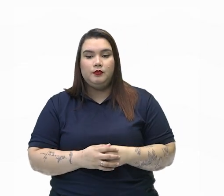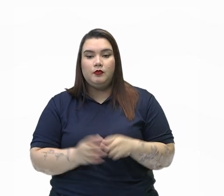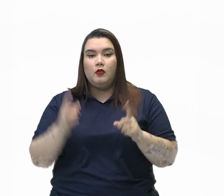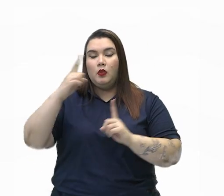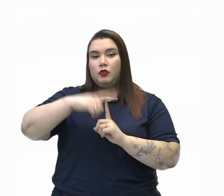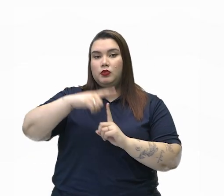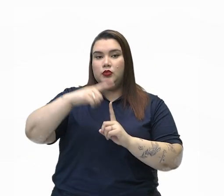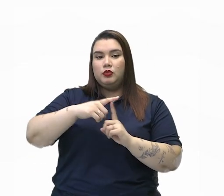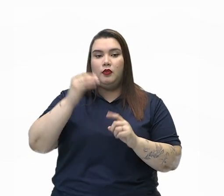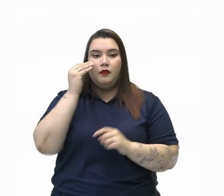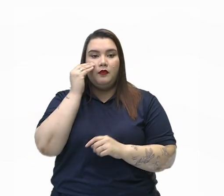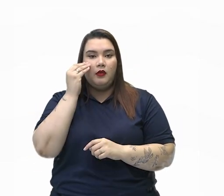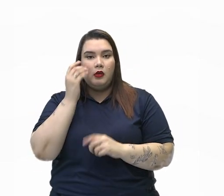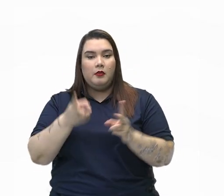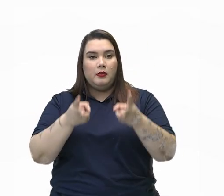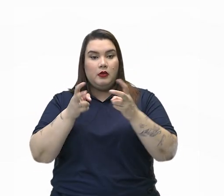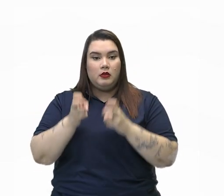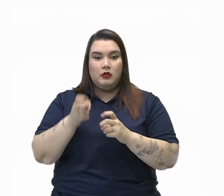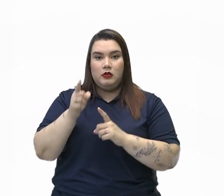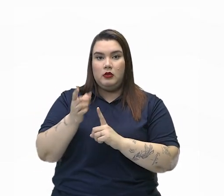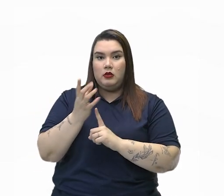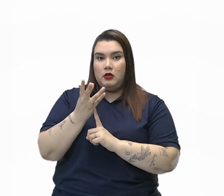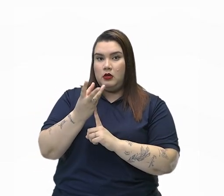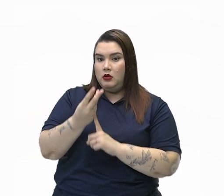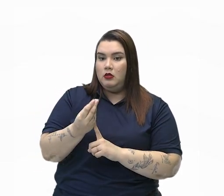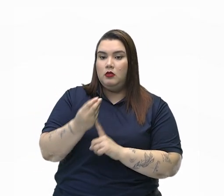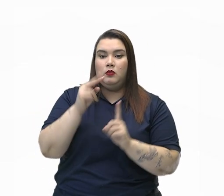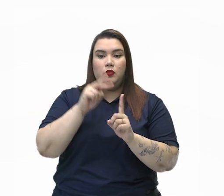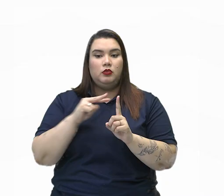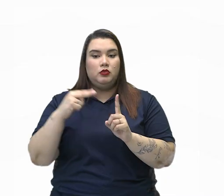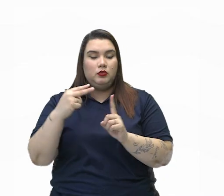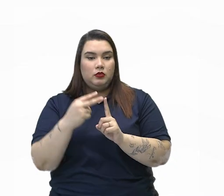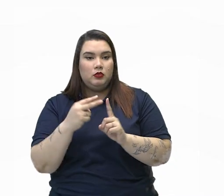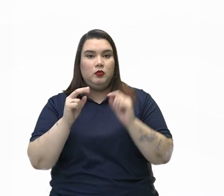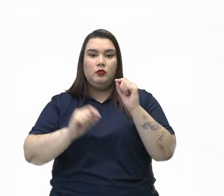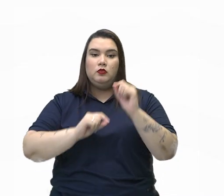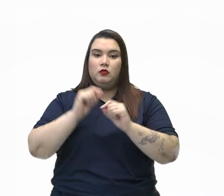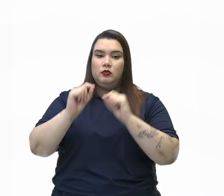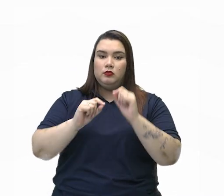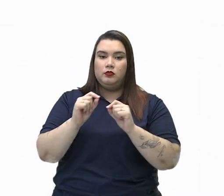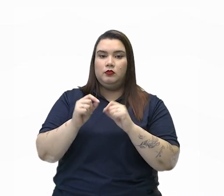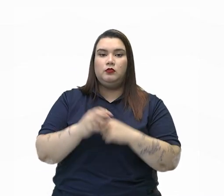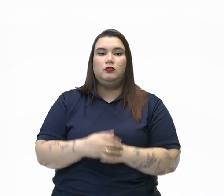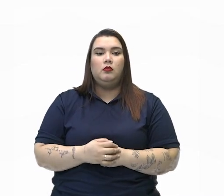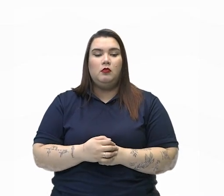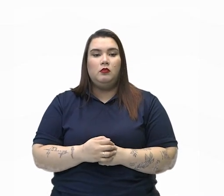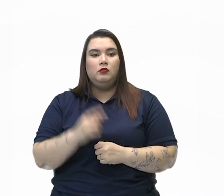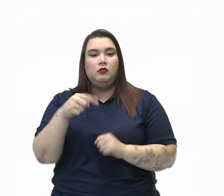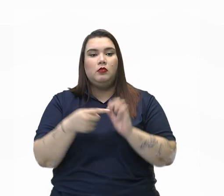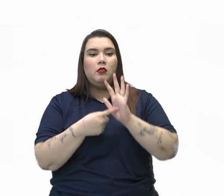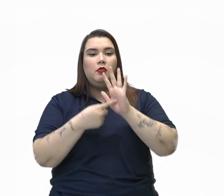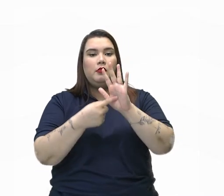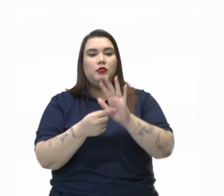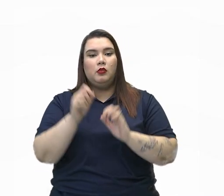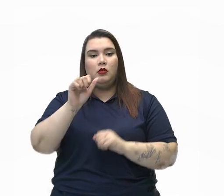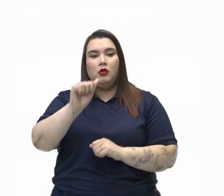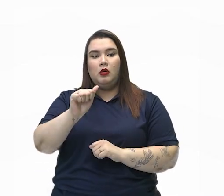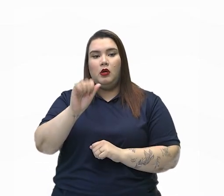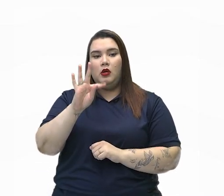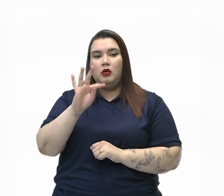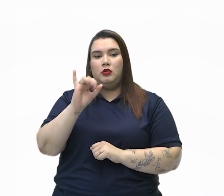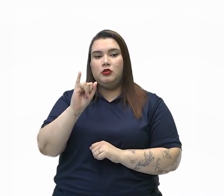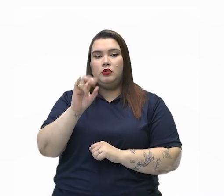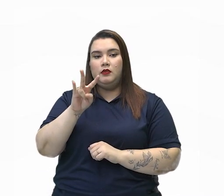forma que vamos ver essa arte nessa perspectiva digital é trazer o ativismo, onde